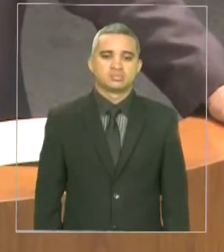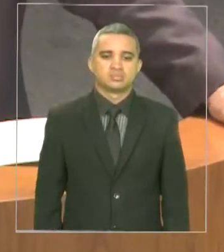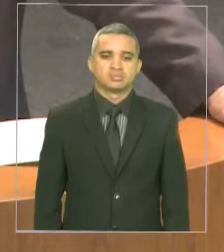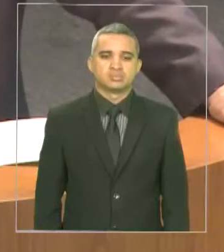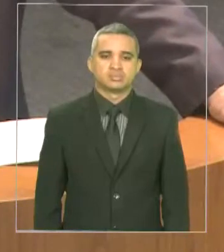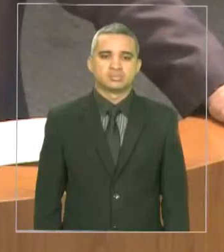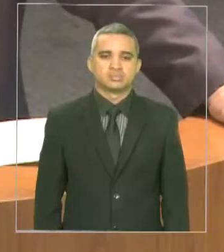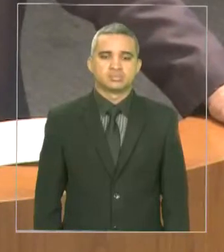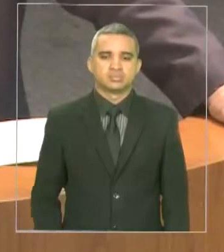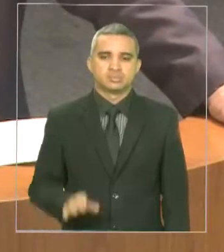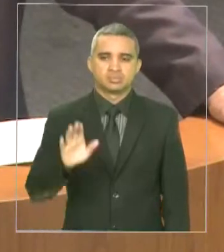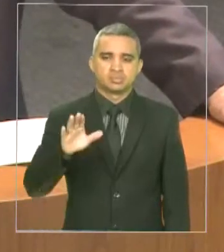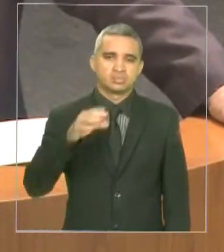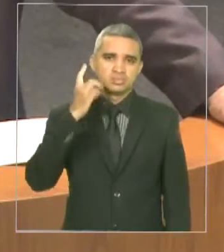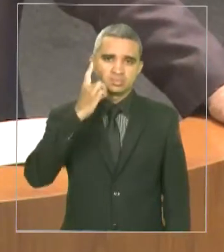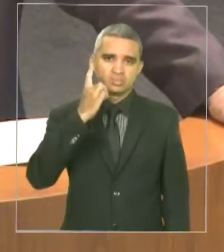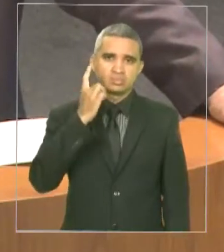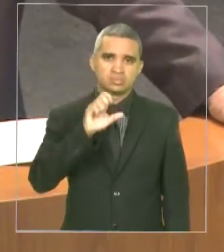deputado Souza Neto,